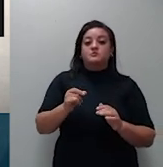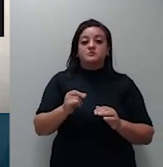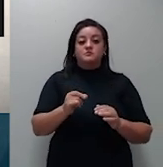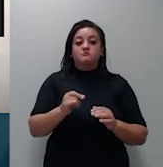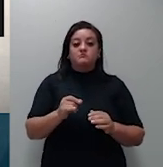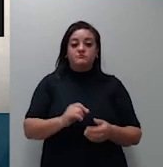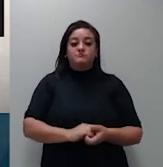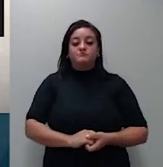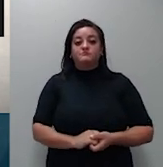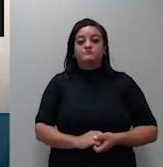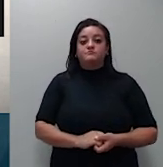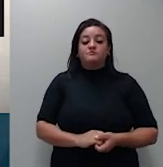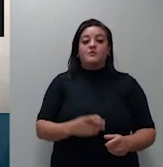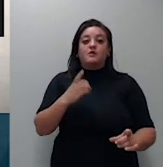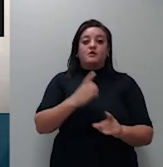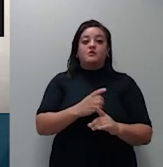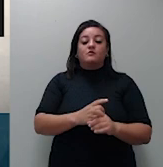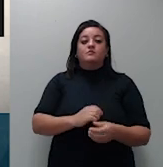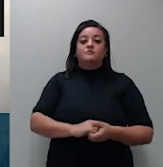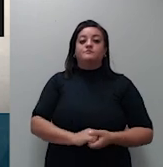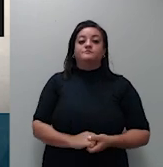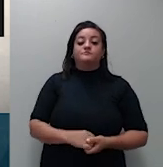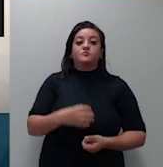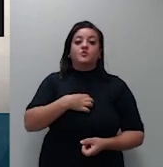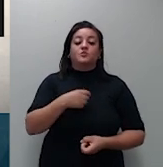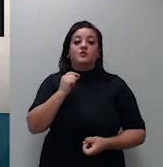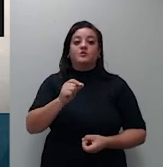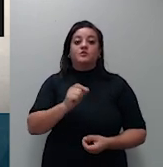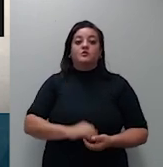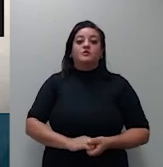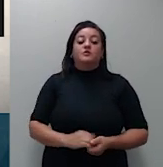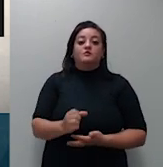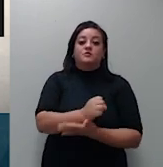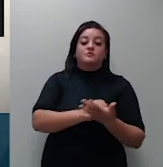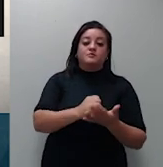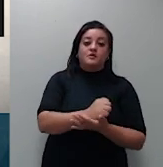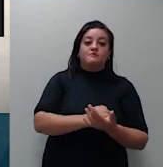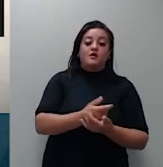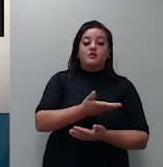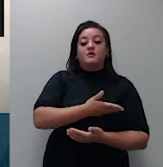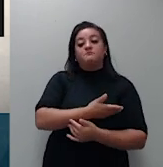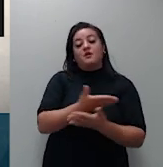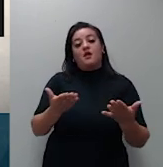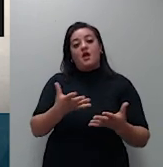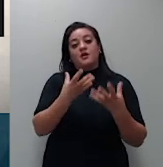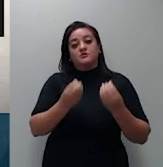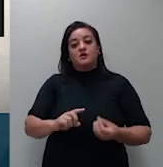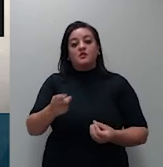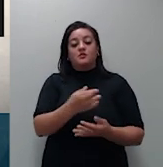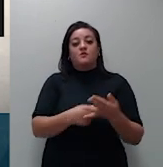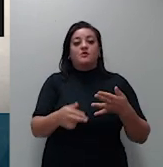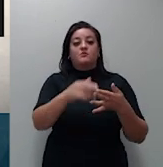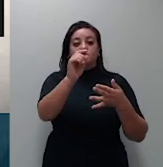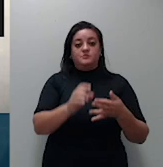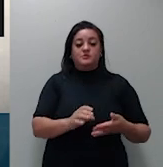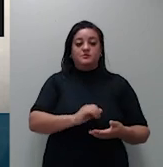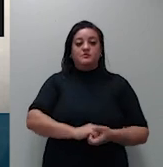quanto que por esses fundamentos eminentes colegas eu nego provimento ao recurso especial